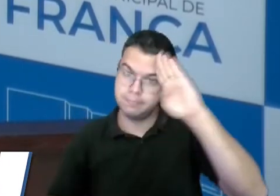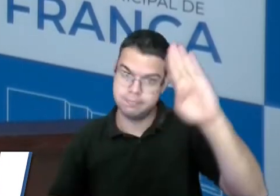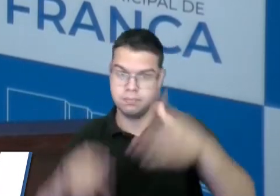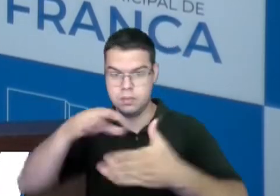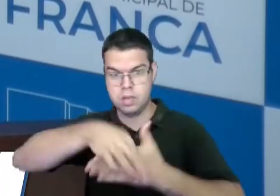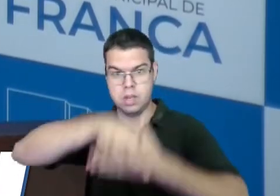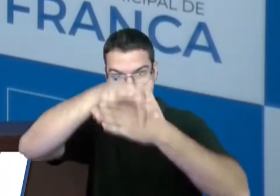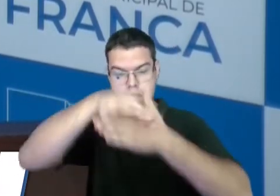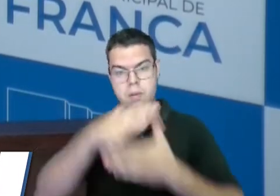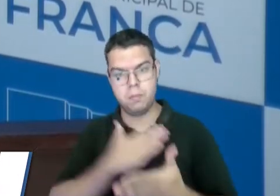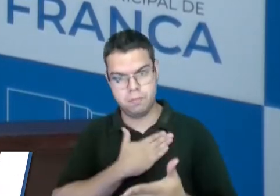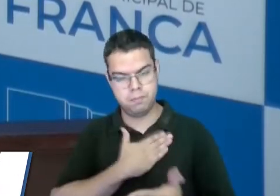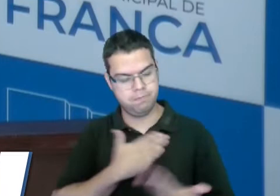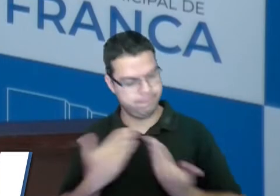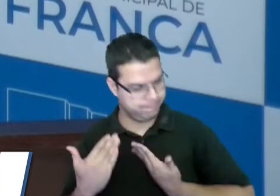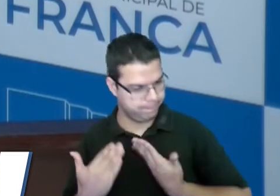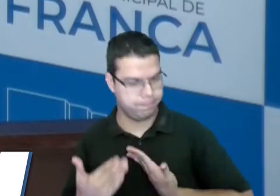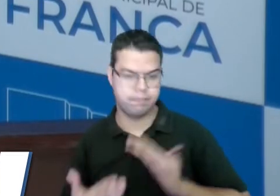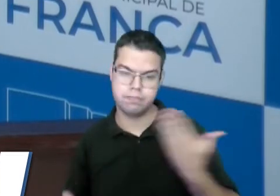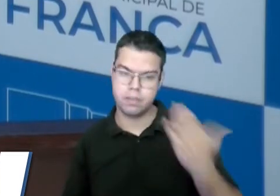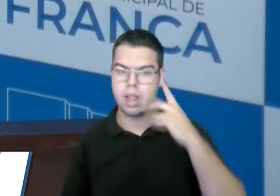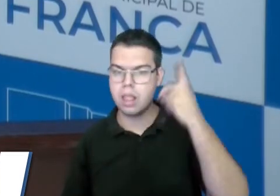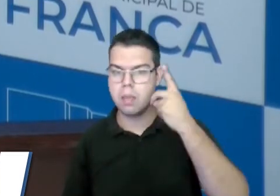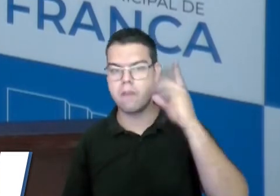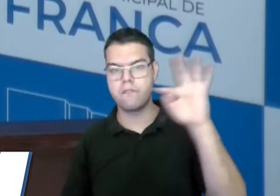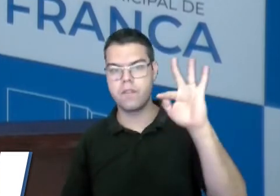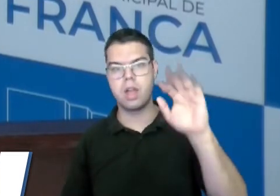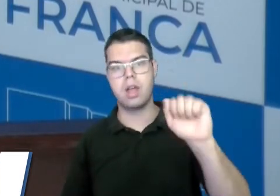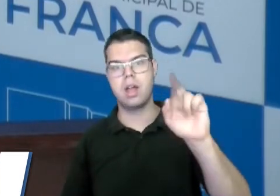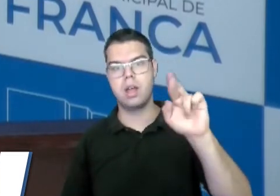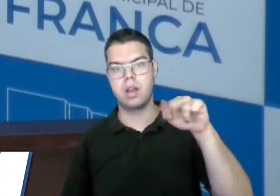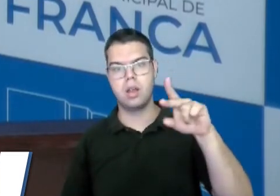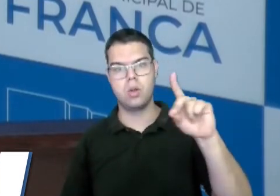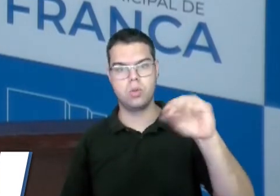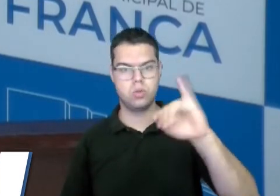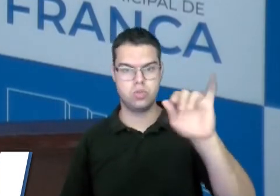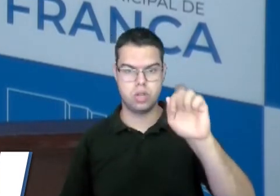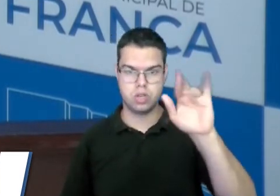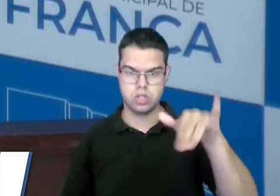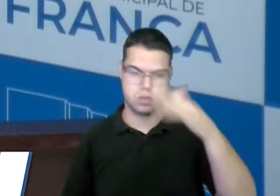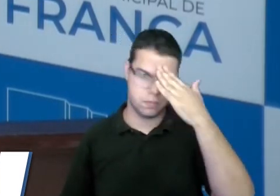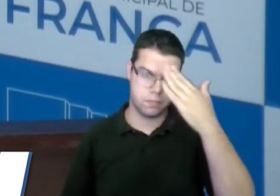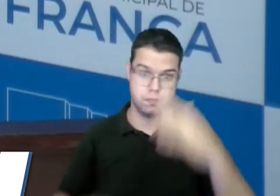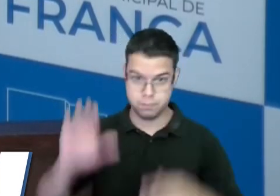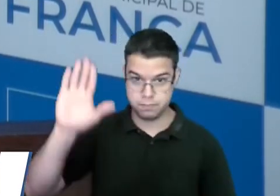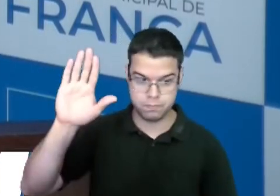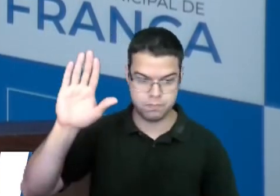querido amigo, deputado federal Arnaldo Jardim. Obrigado, presidente. Com a parte.